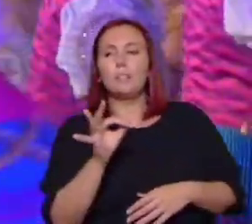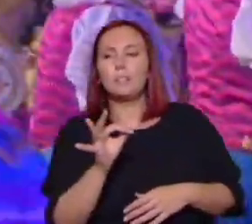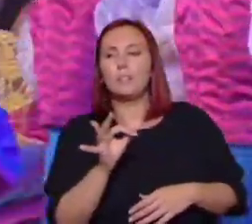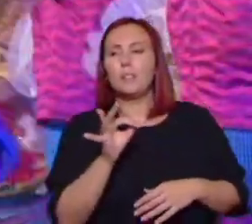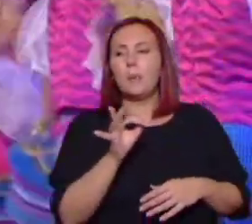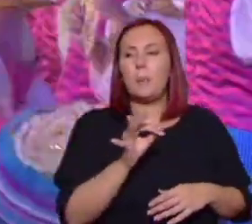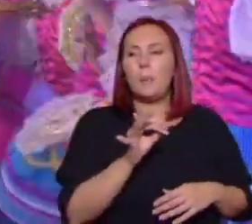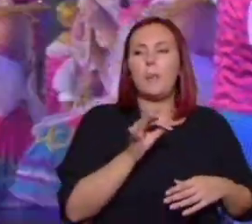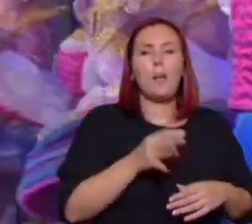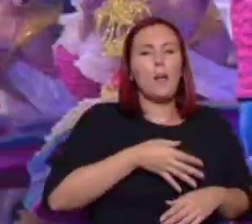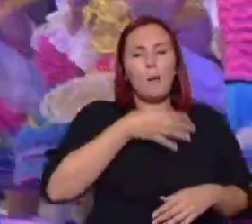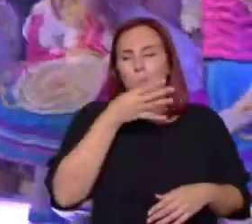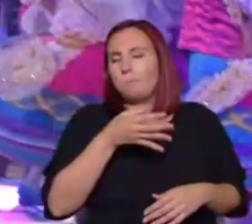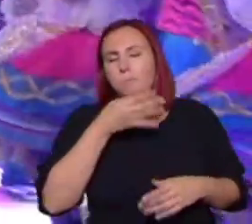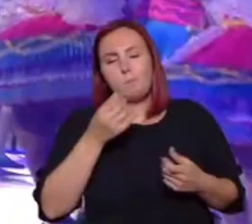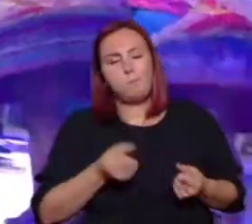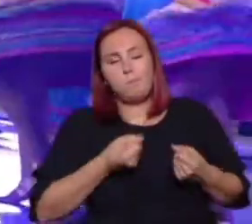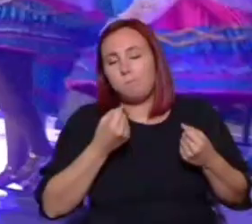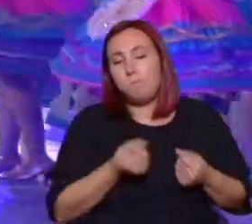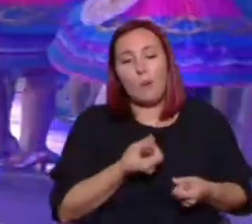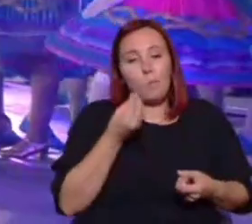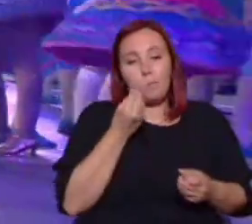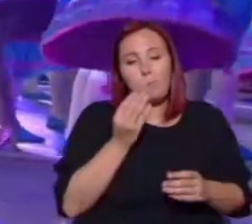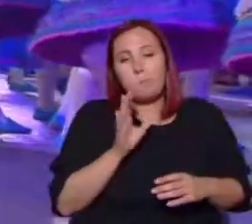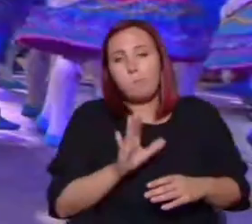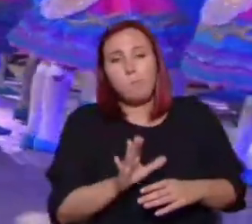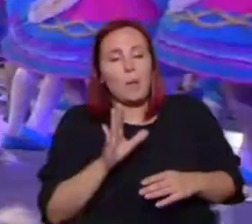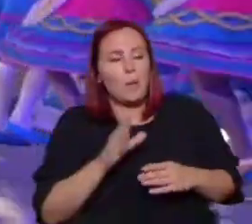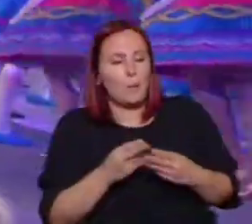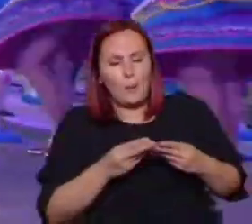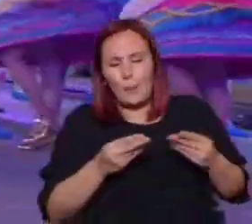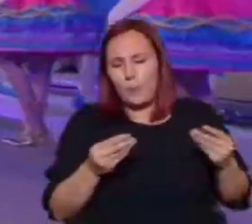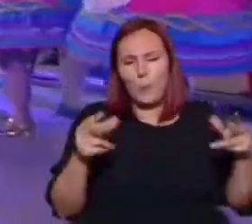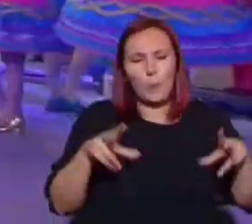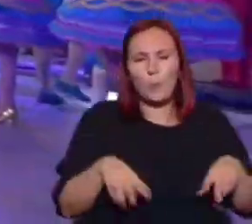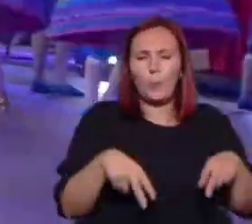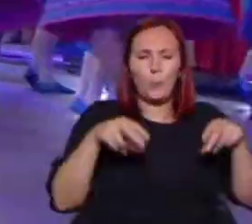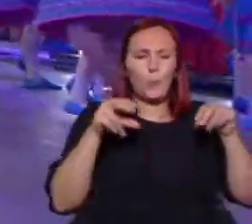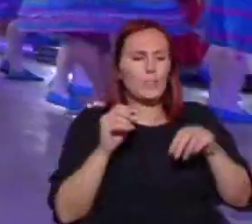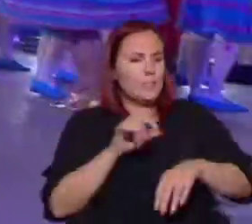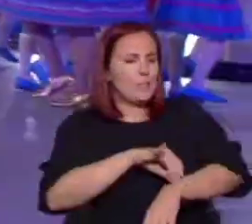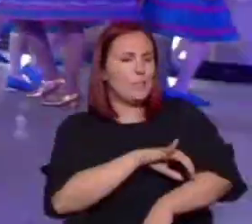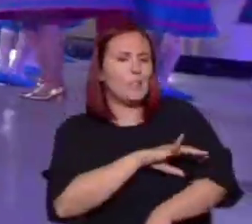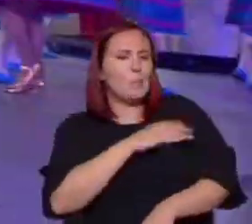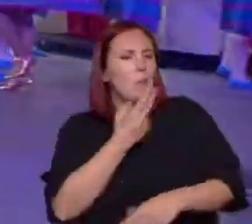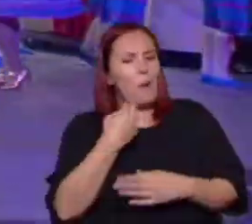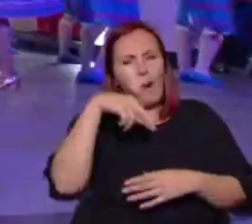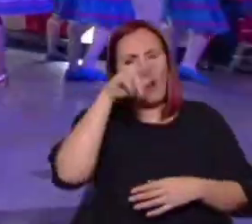Acontece, nunca se desvanece, sentimento não se.